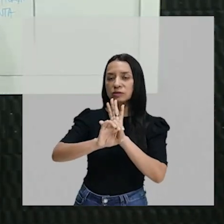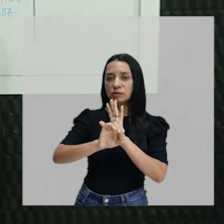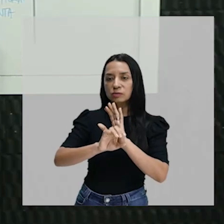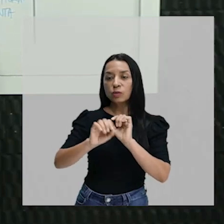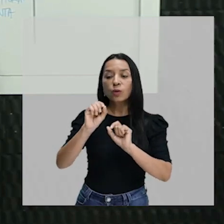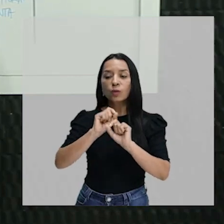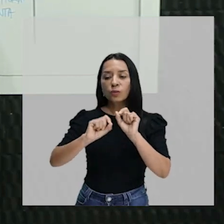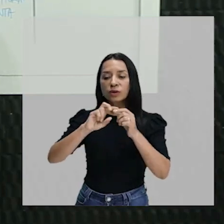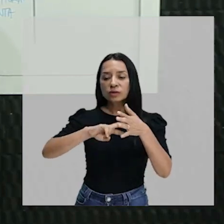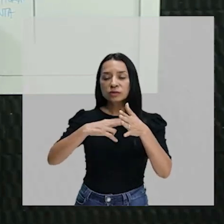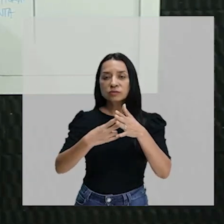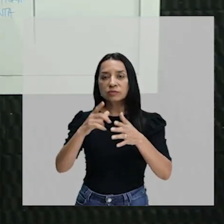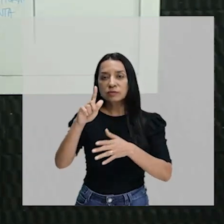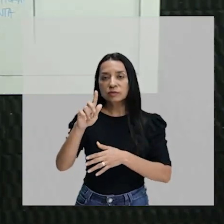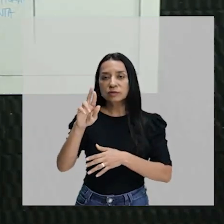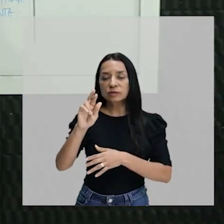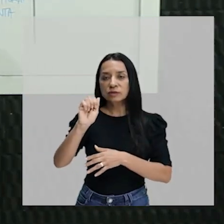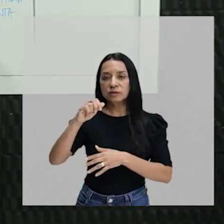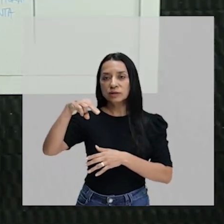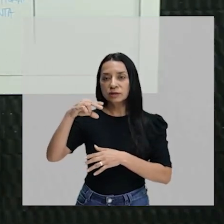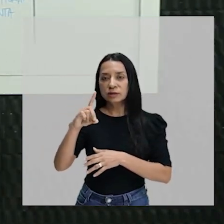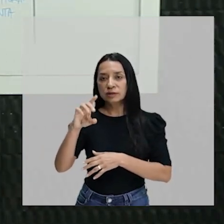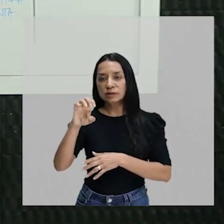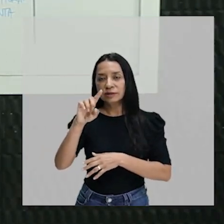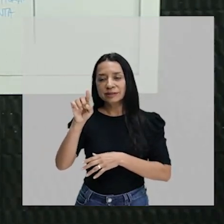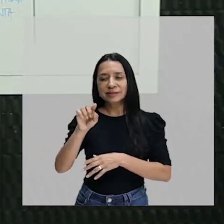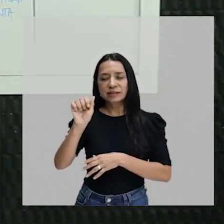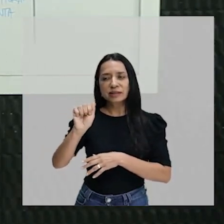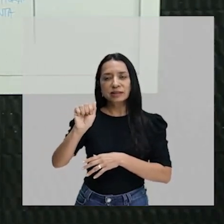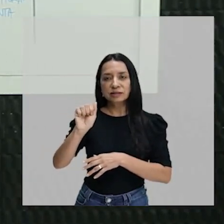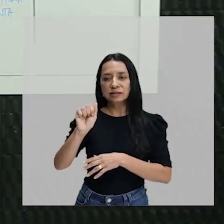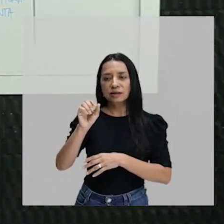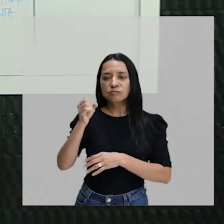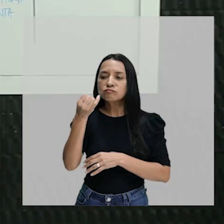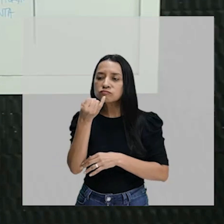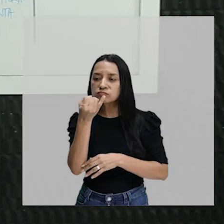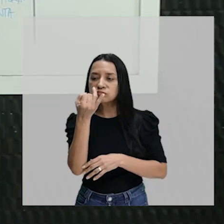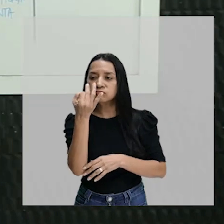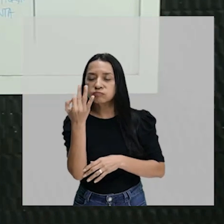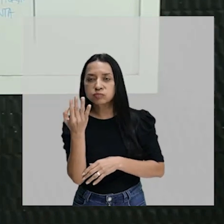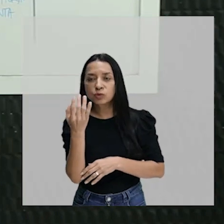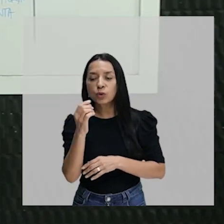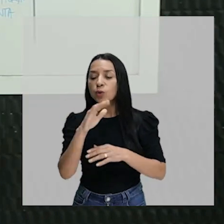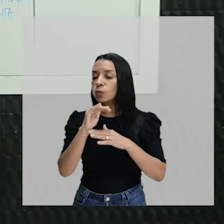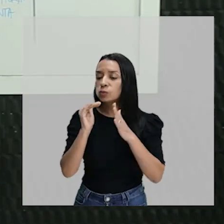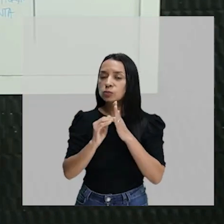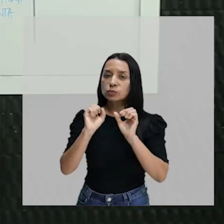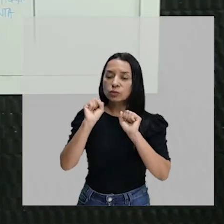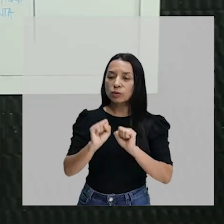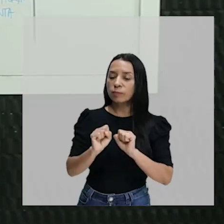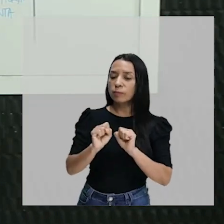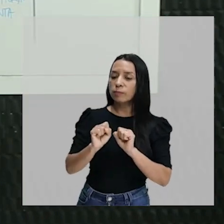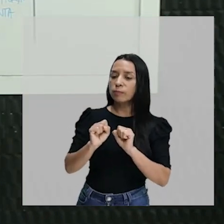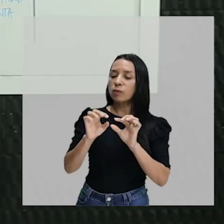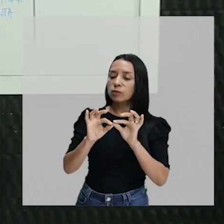grandeza diretamente proporcional grandeza é tudo aquilo que pode ser medido tudo que você pode medir